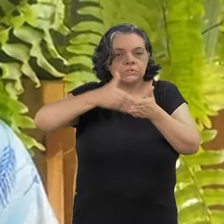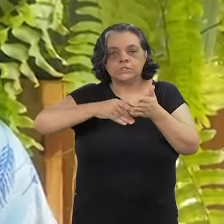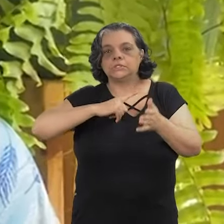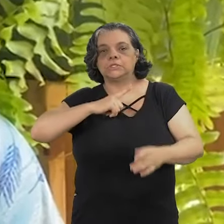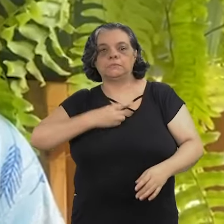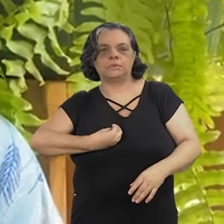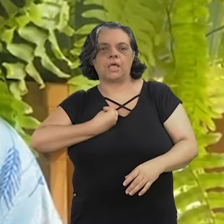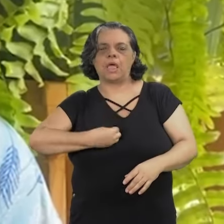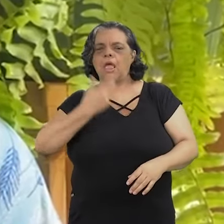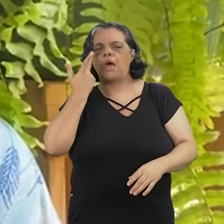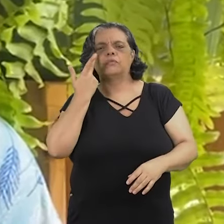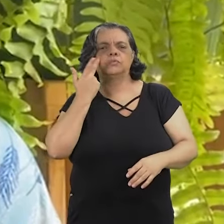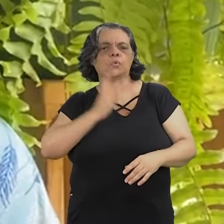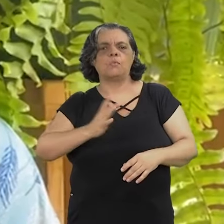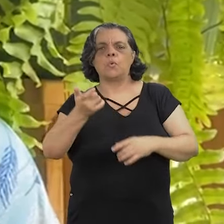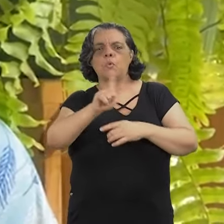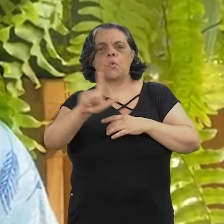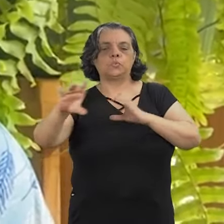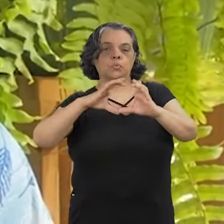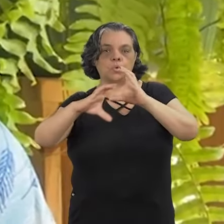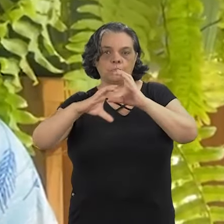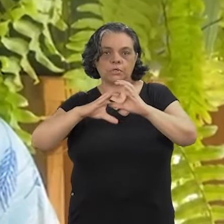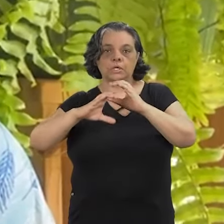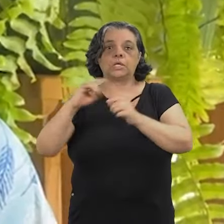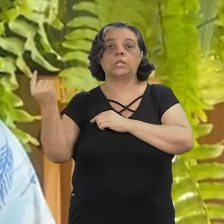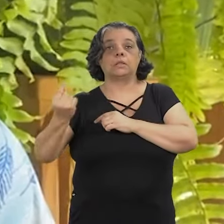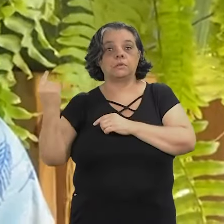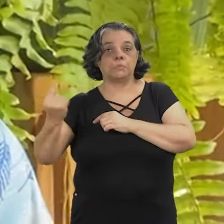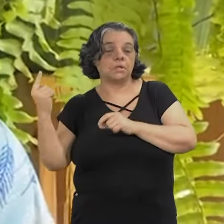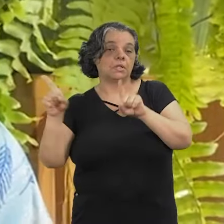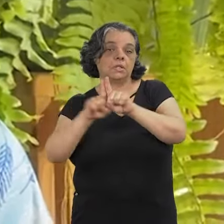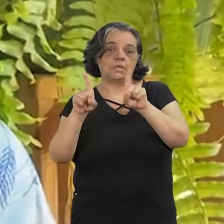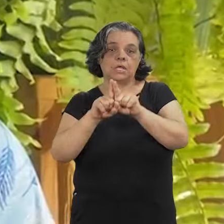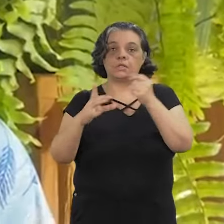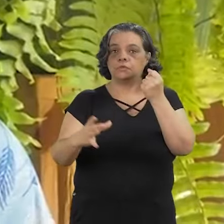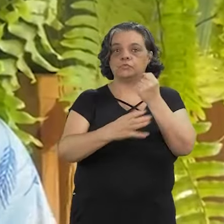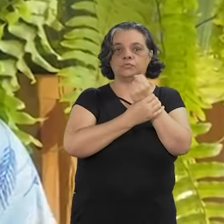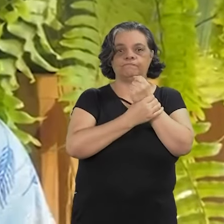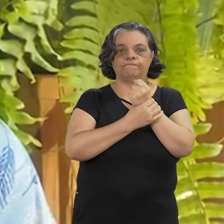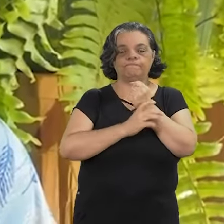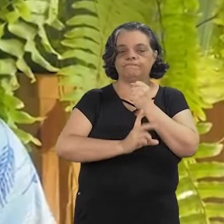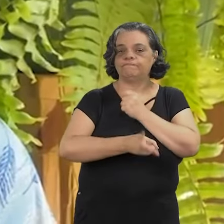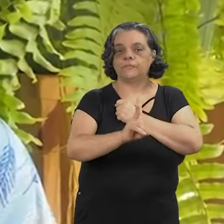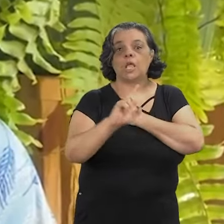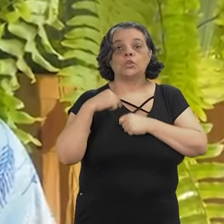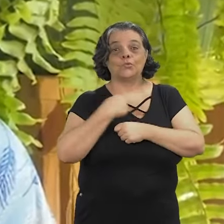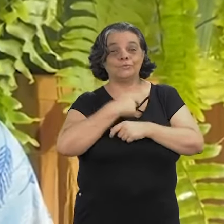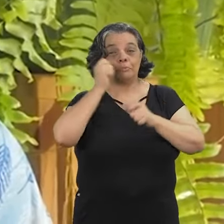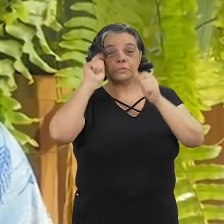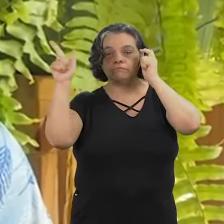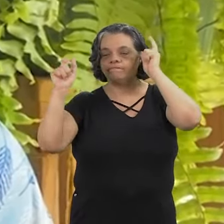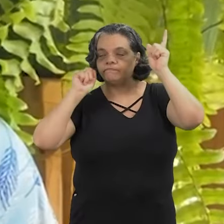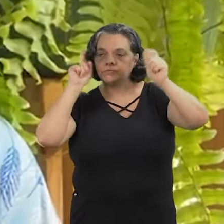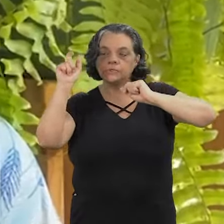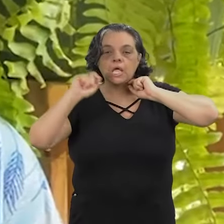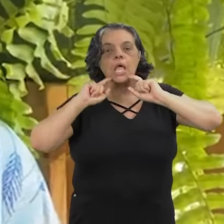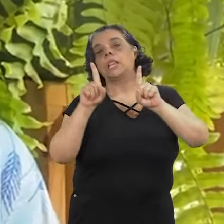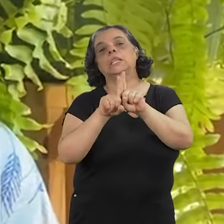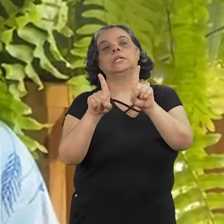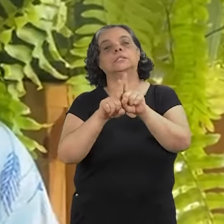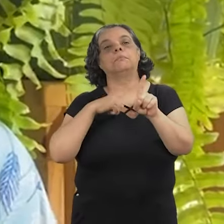gente passa é muito comum né em outros veículos de comunicação independente que é o da sustentabilidade né assim a gente tem muita ideia tem muita